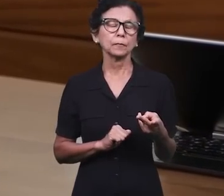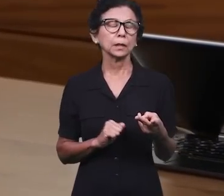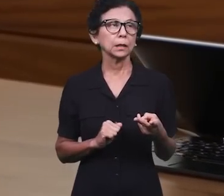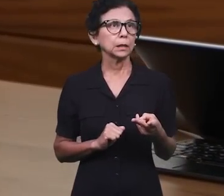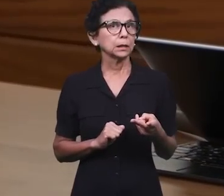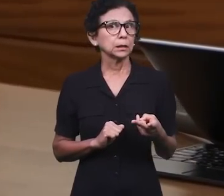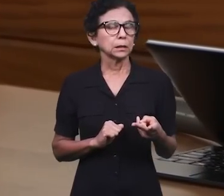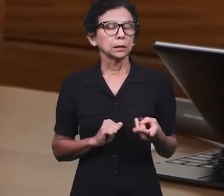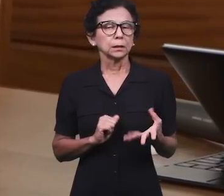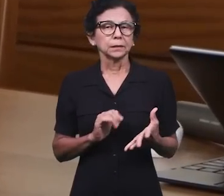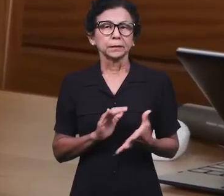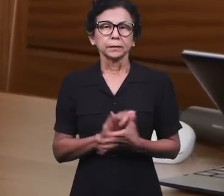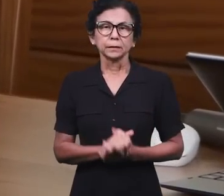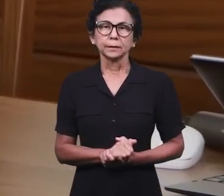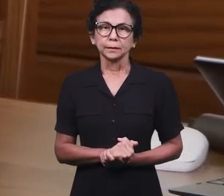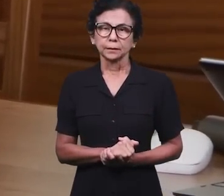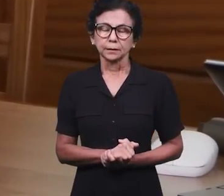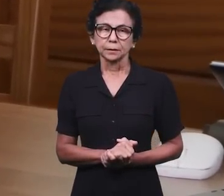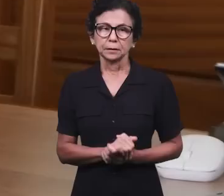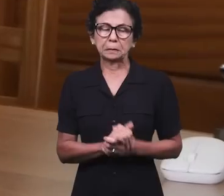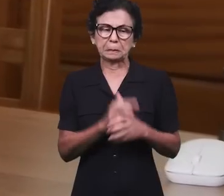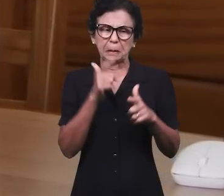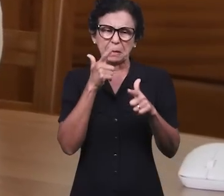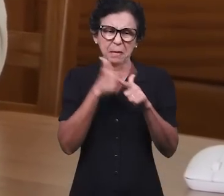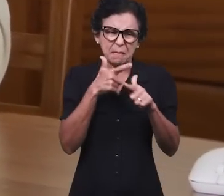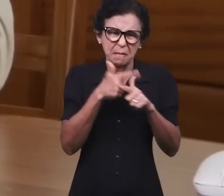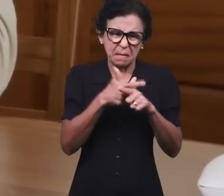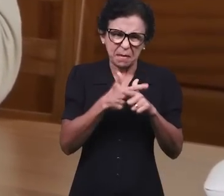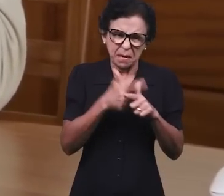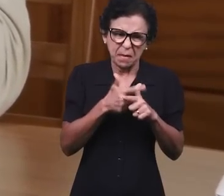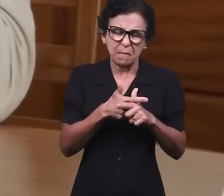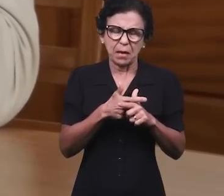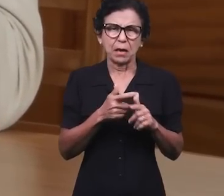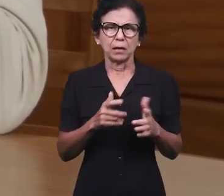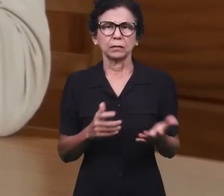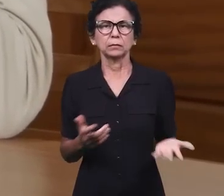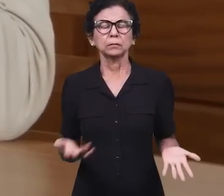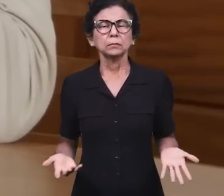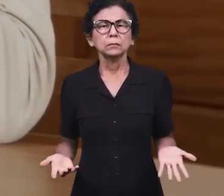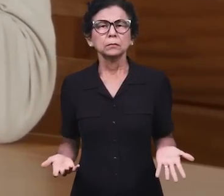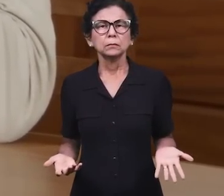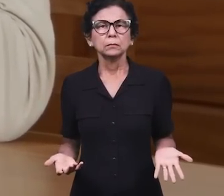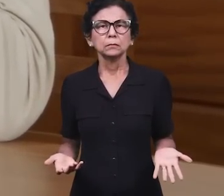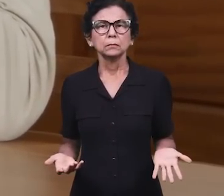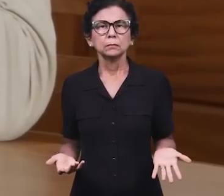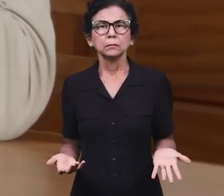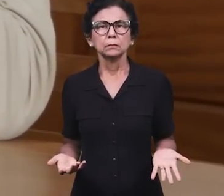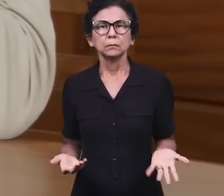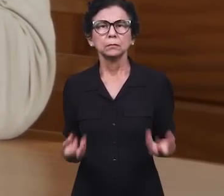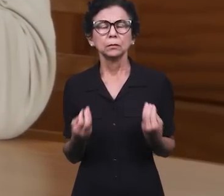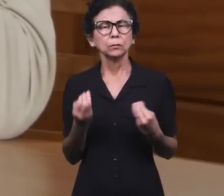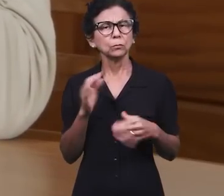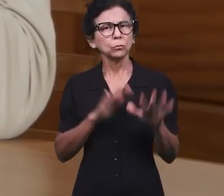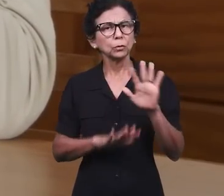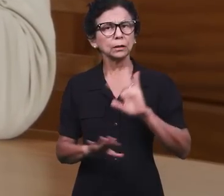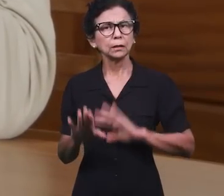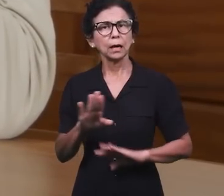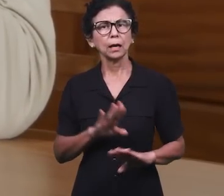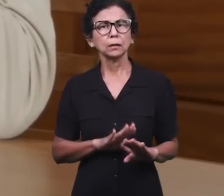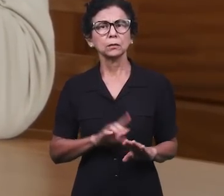é excessivamente severo com ele. Tem que tomar cuidado com isso, hein? E você, importunação